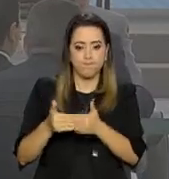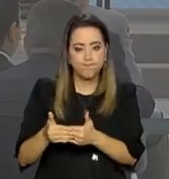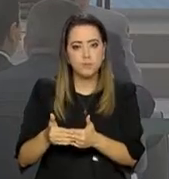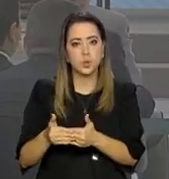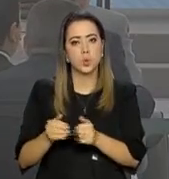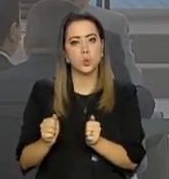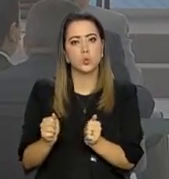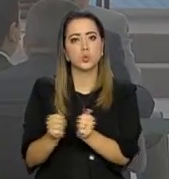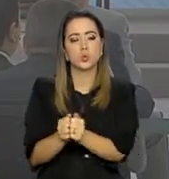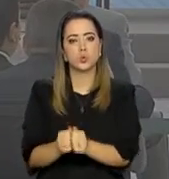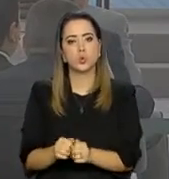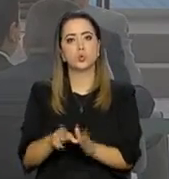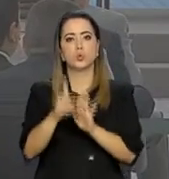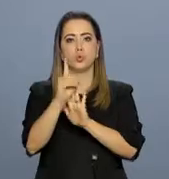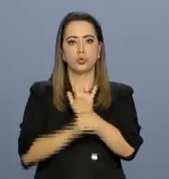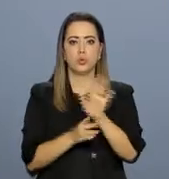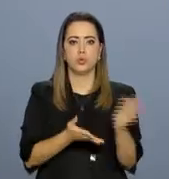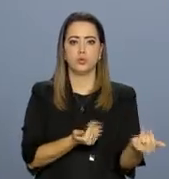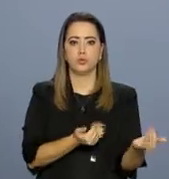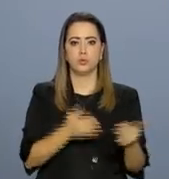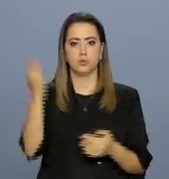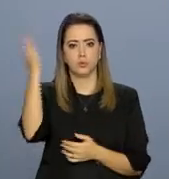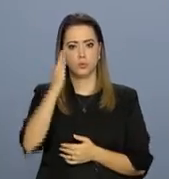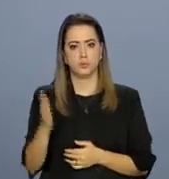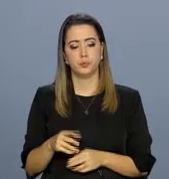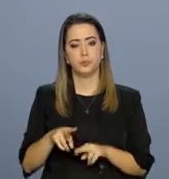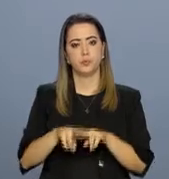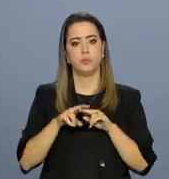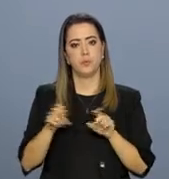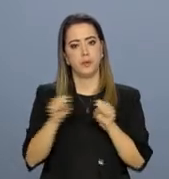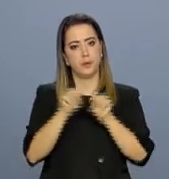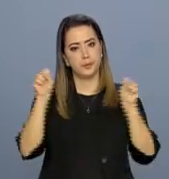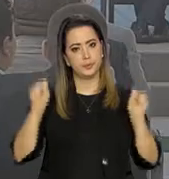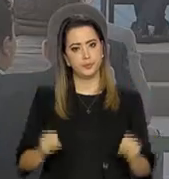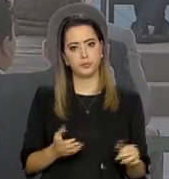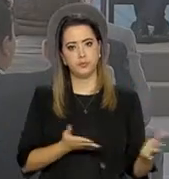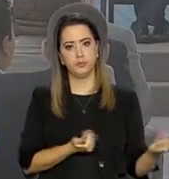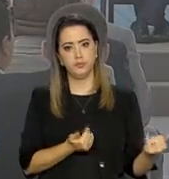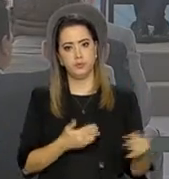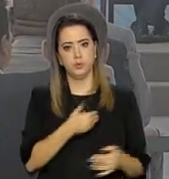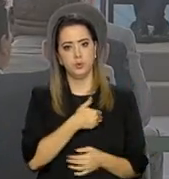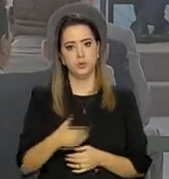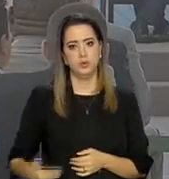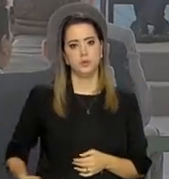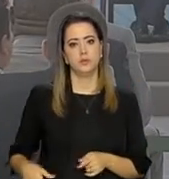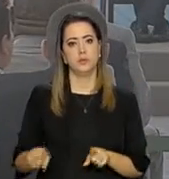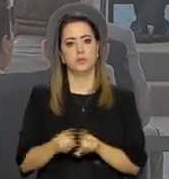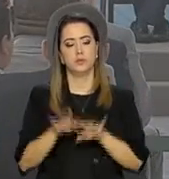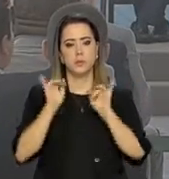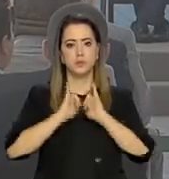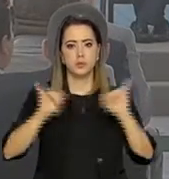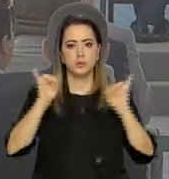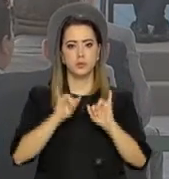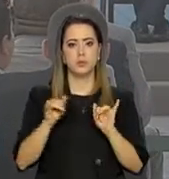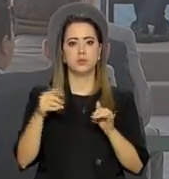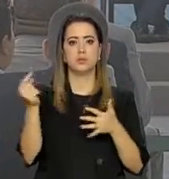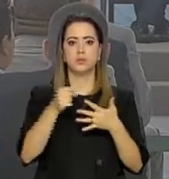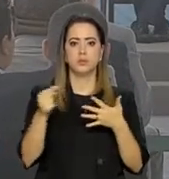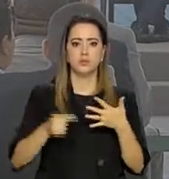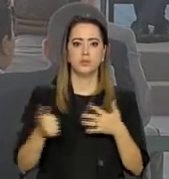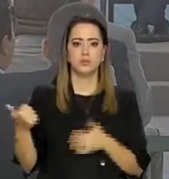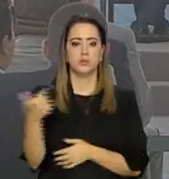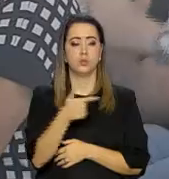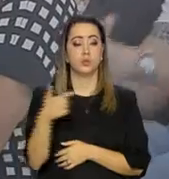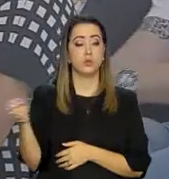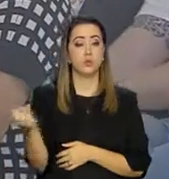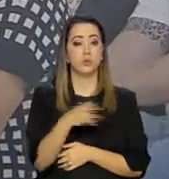mão dos direitos dos jovens brasileiros. Além do Sistema Nacional da Juventude, o governo também anunciou um pacote de 12